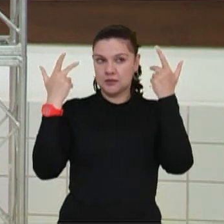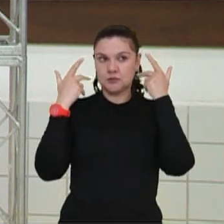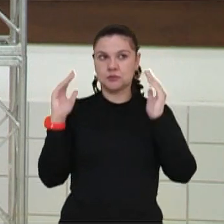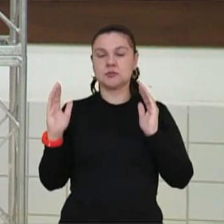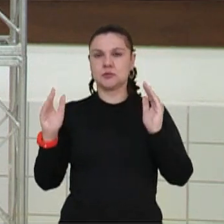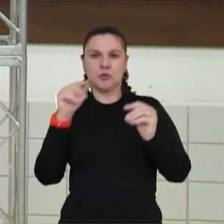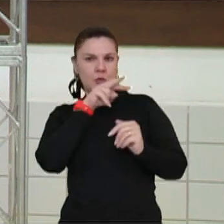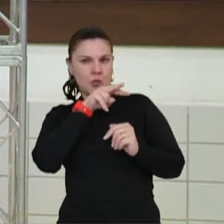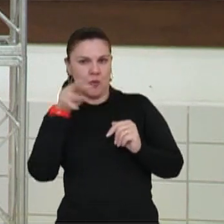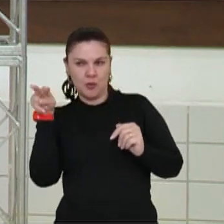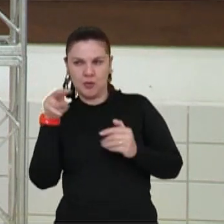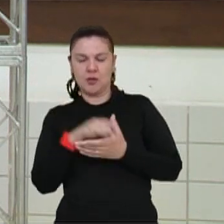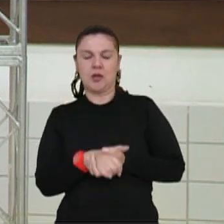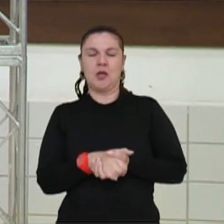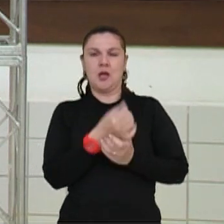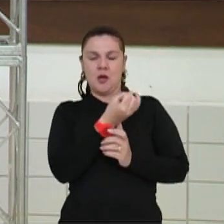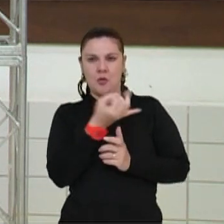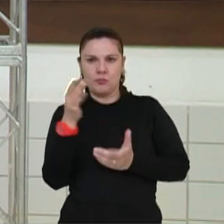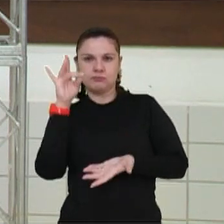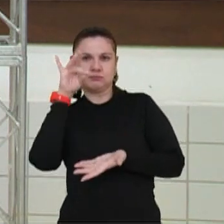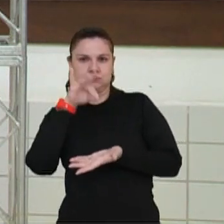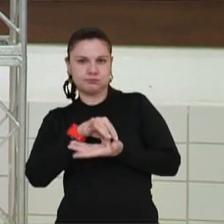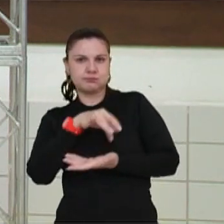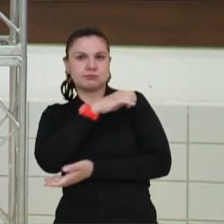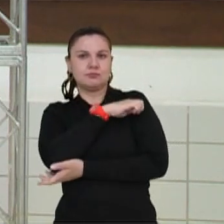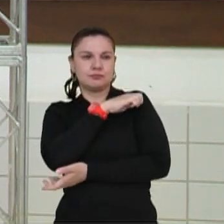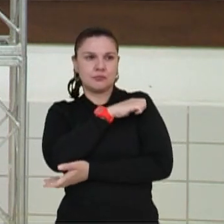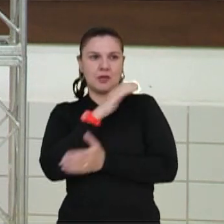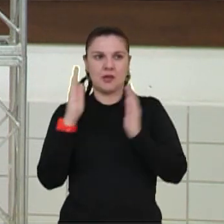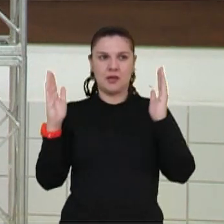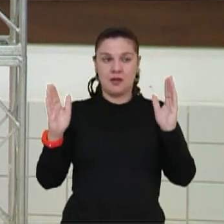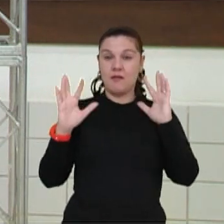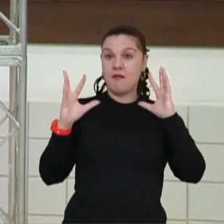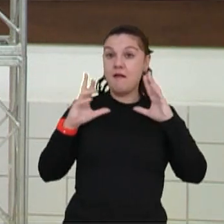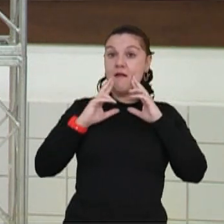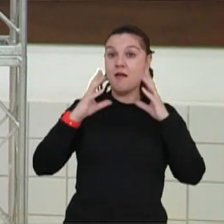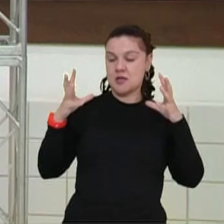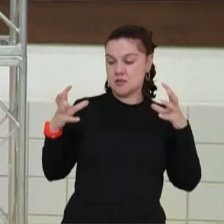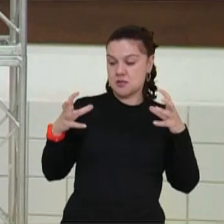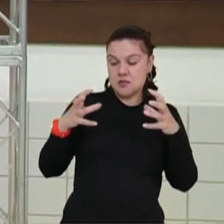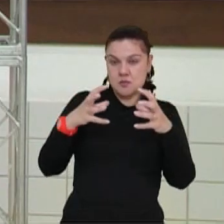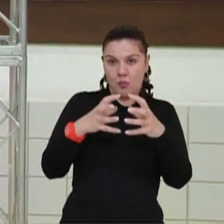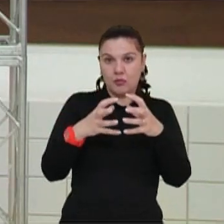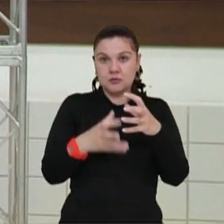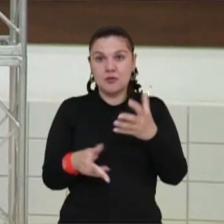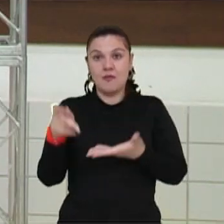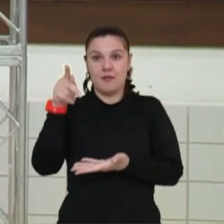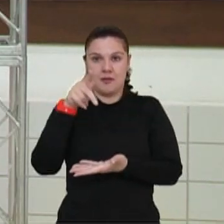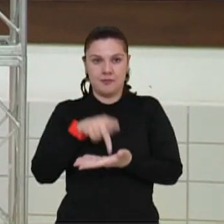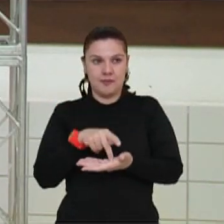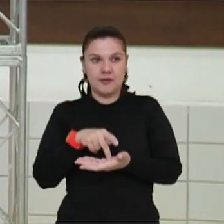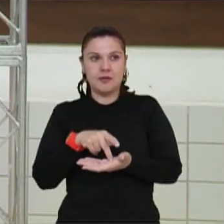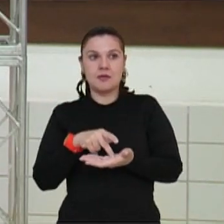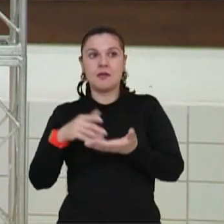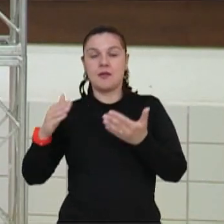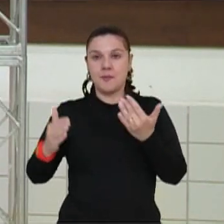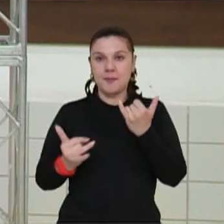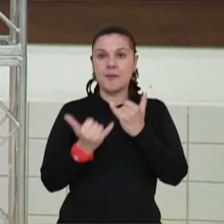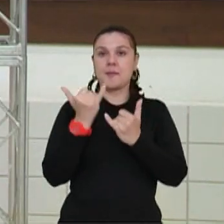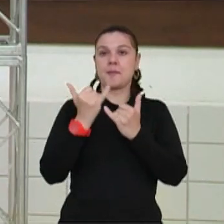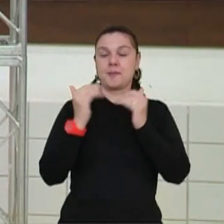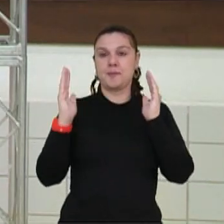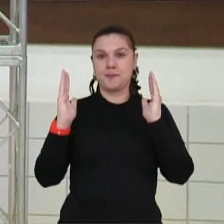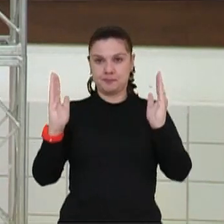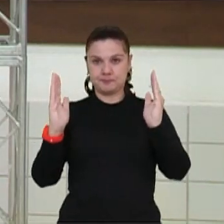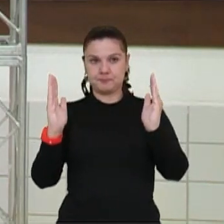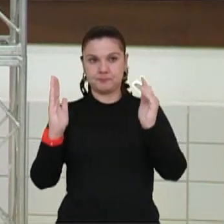ali e olhar a quantidade real dos alunos e observar que os resultados que você vai encontrar na realidade, eles tendem a se